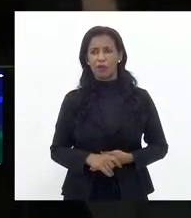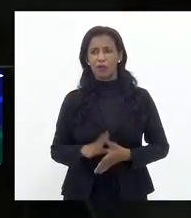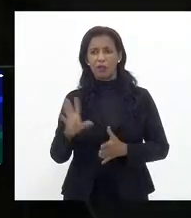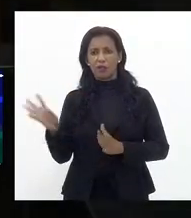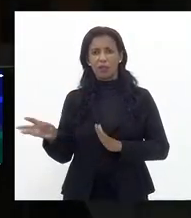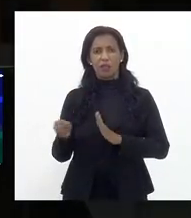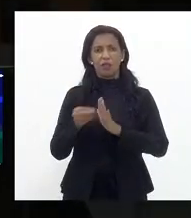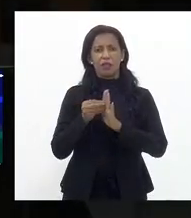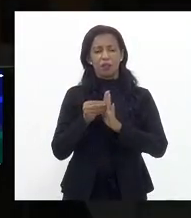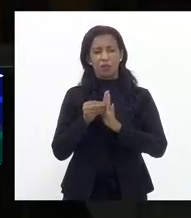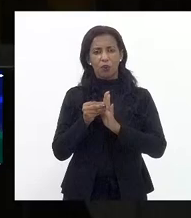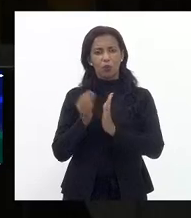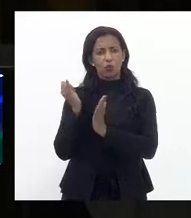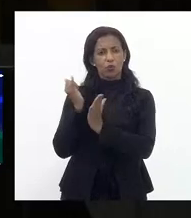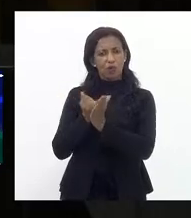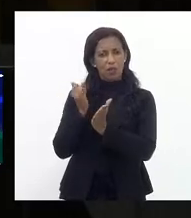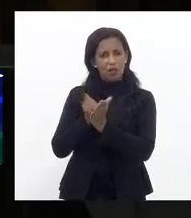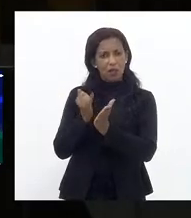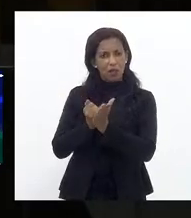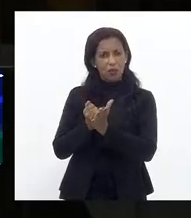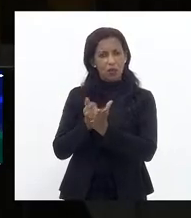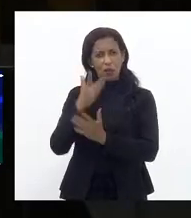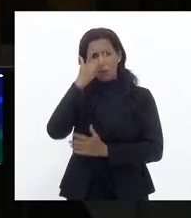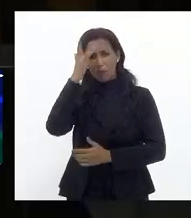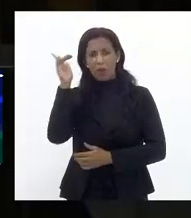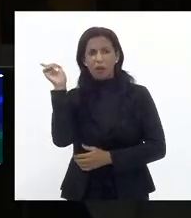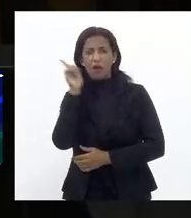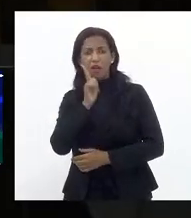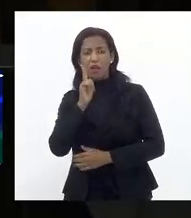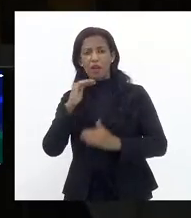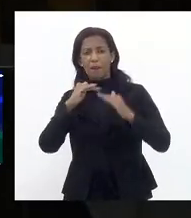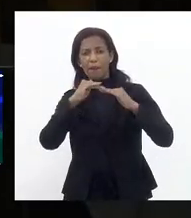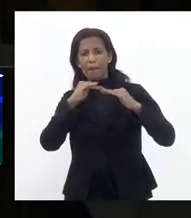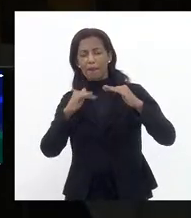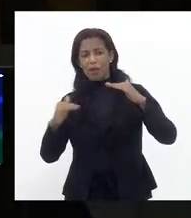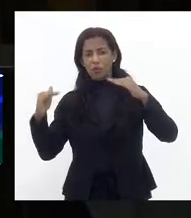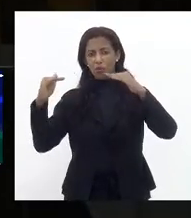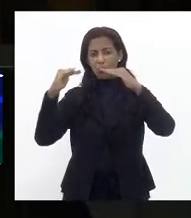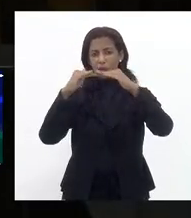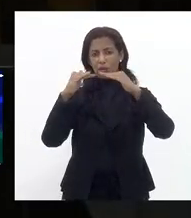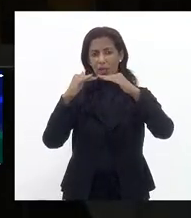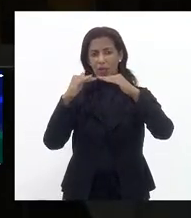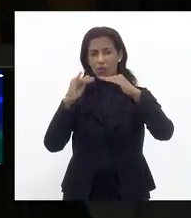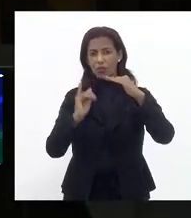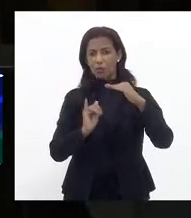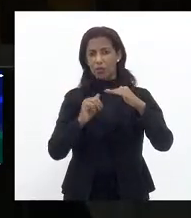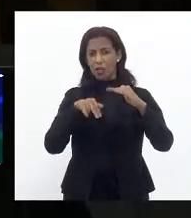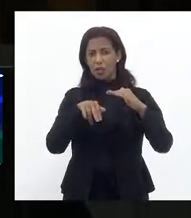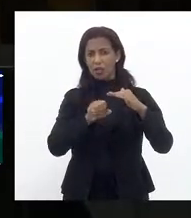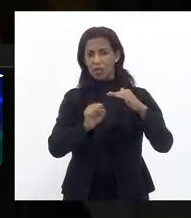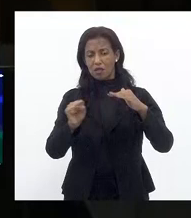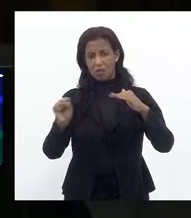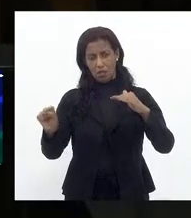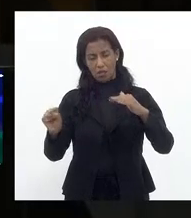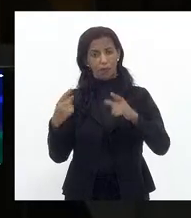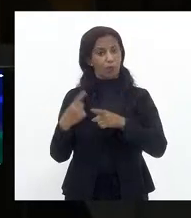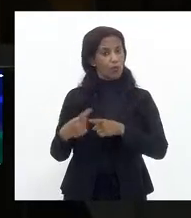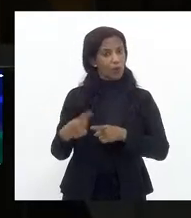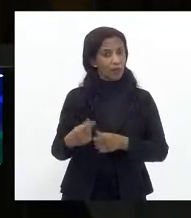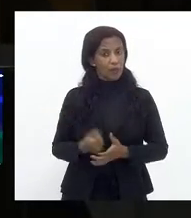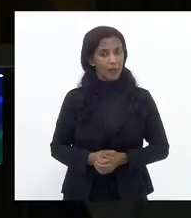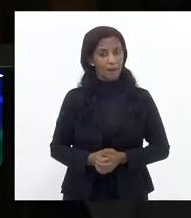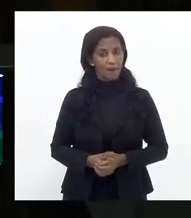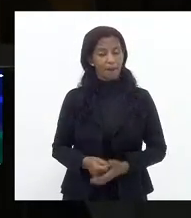atribua as alíquotas para quem ganha menos do que o teto do INSS. Por quê?